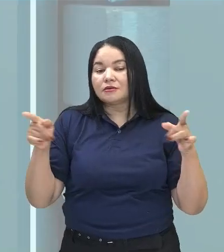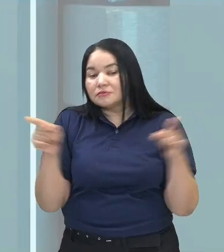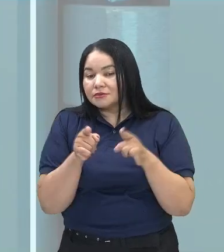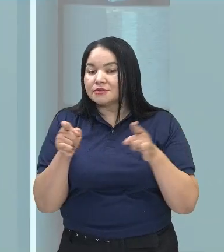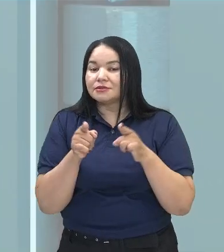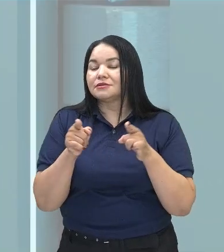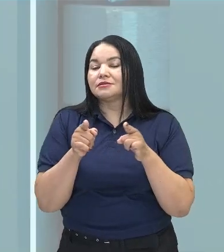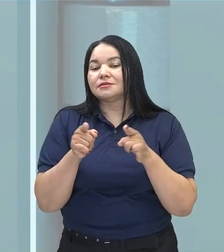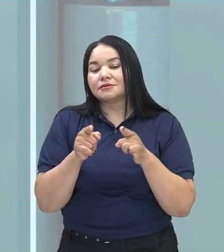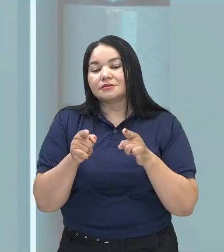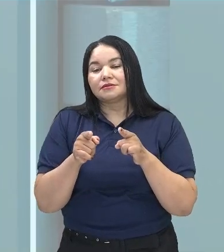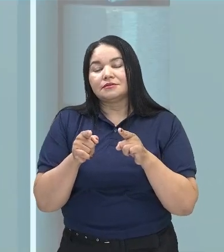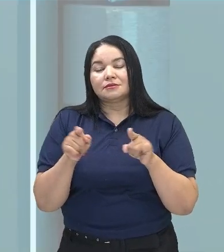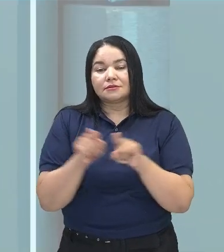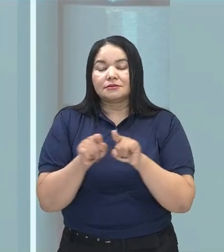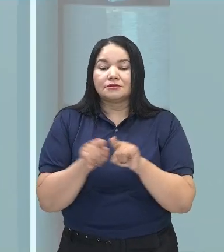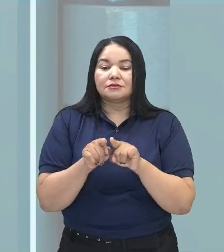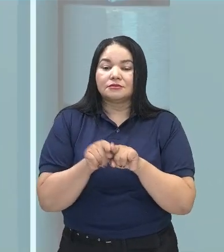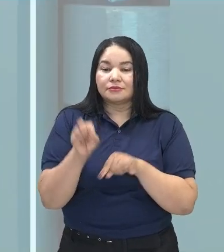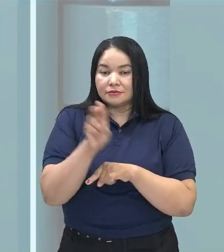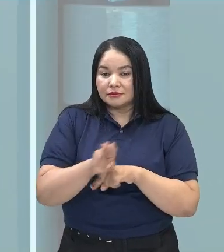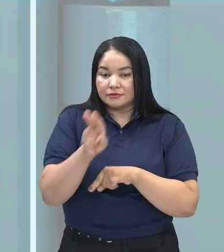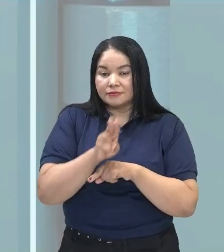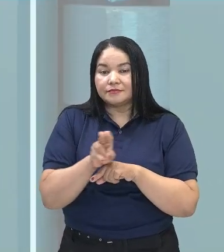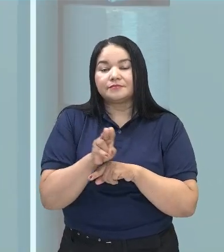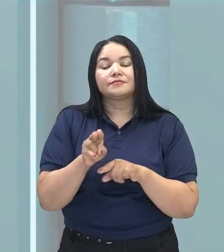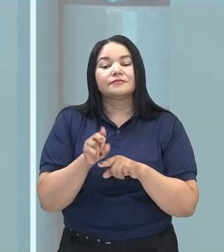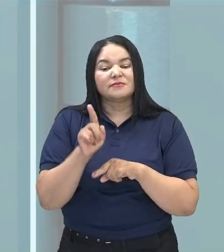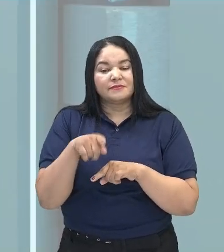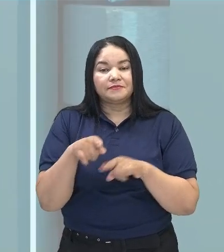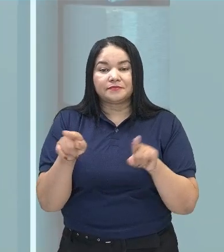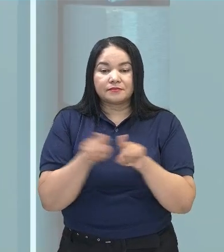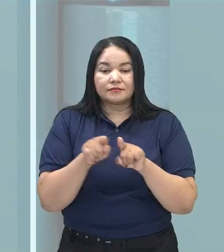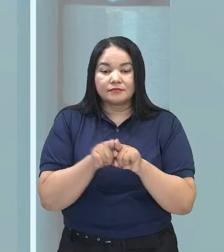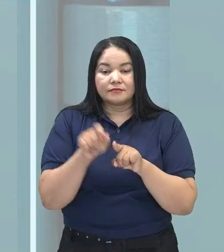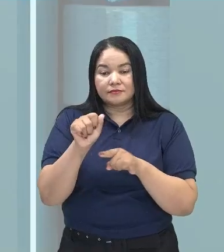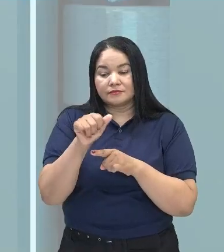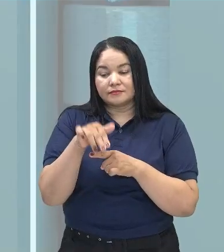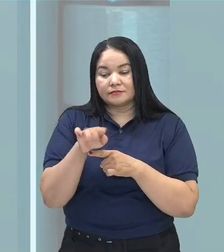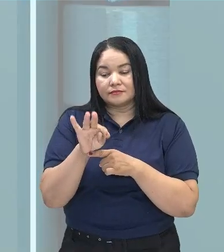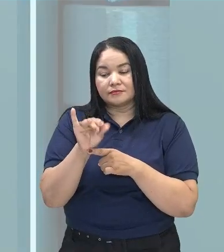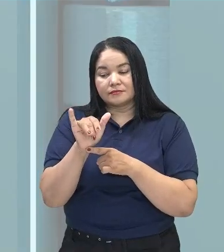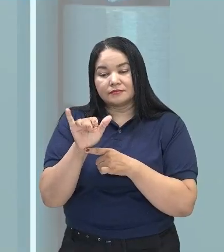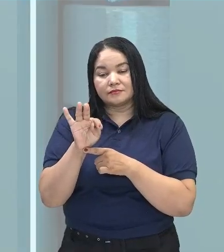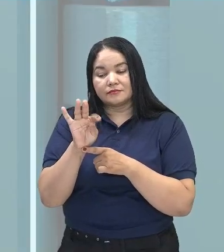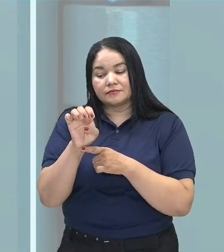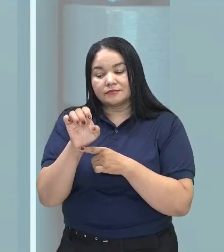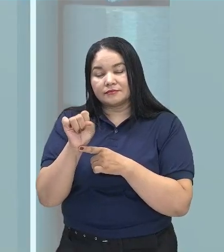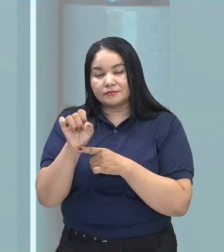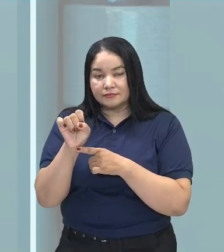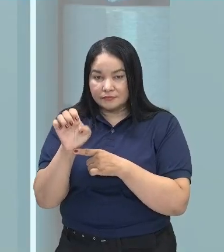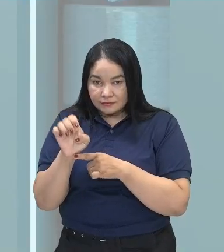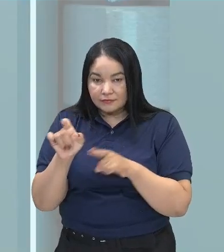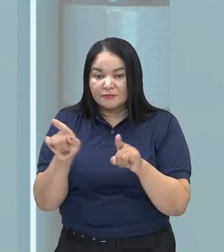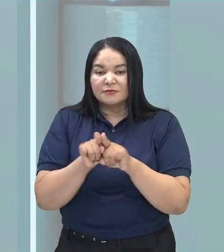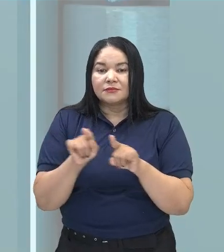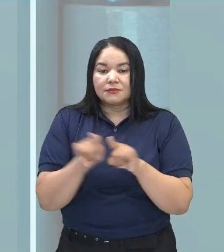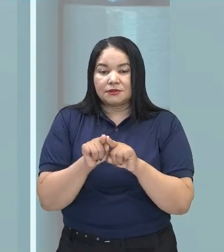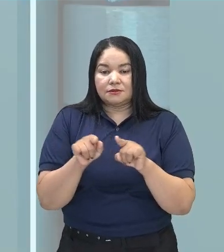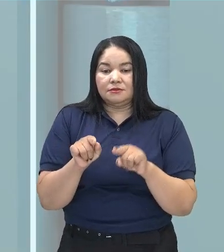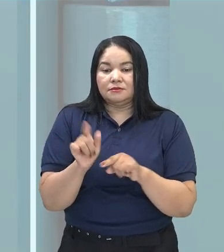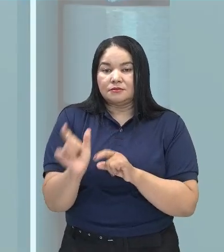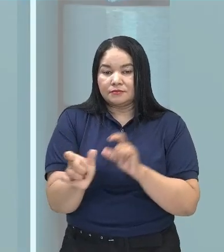for utilizar, né, a antítese em um texto, você pode pegar os pares de palavras. Então, a gente também